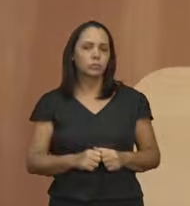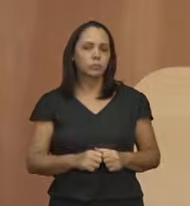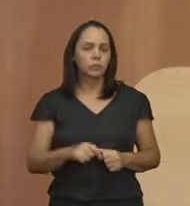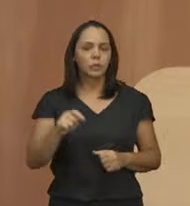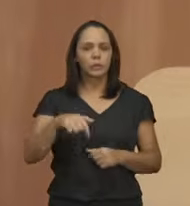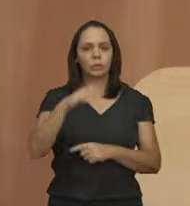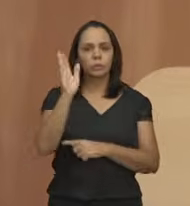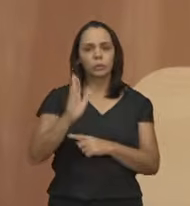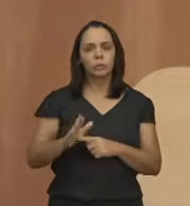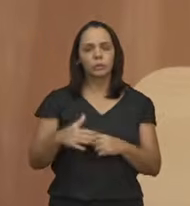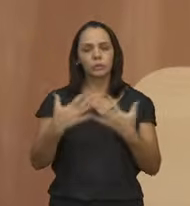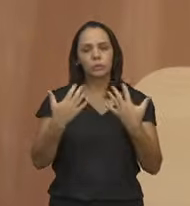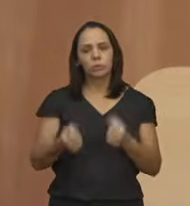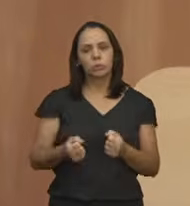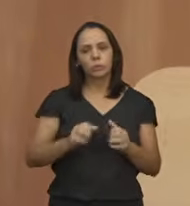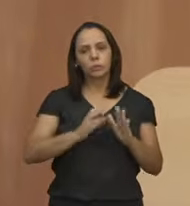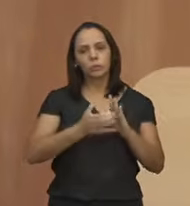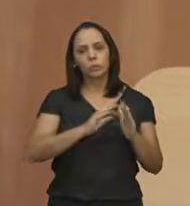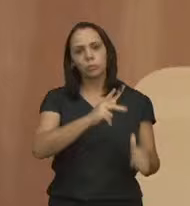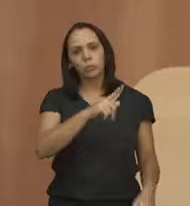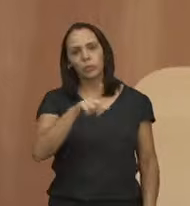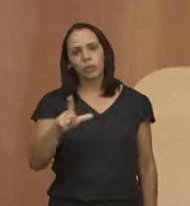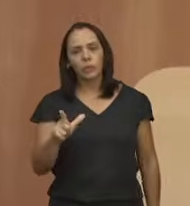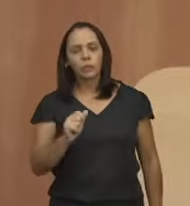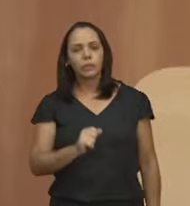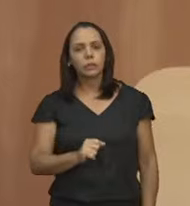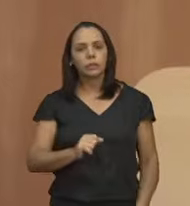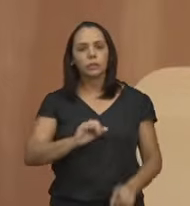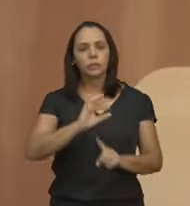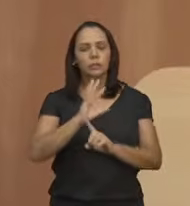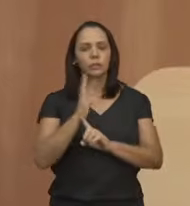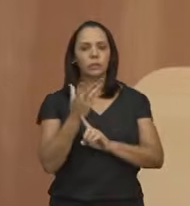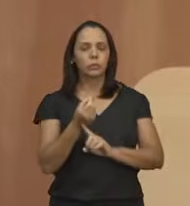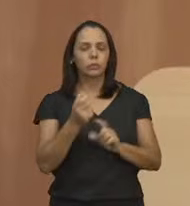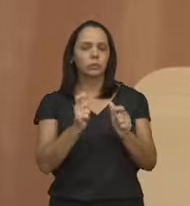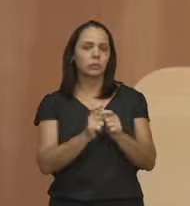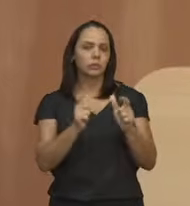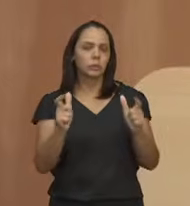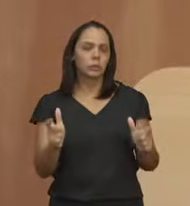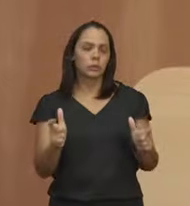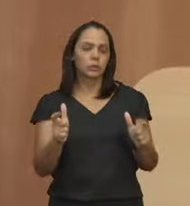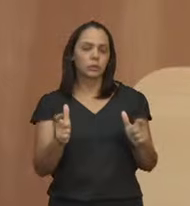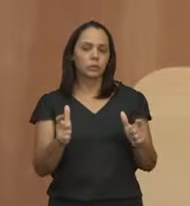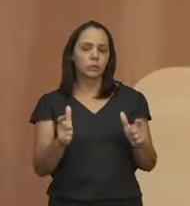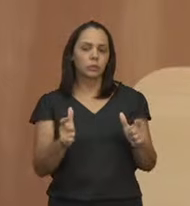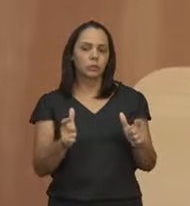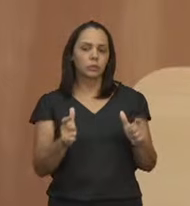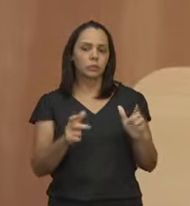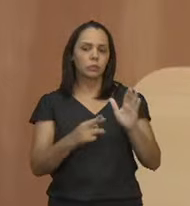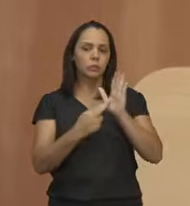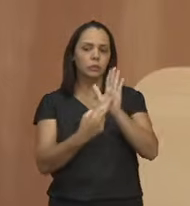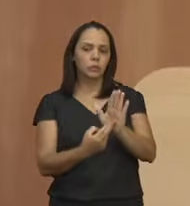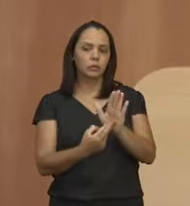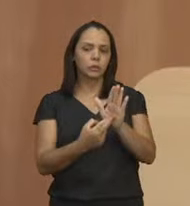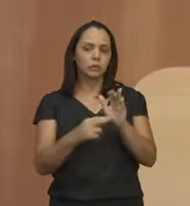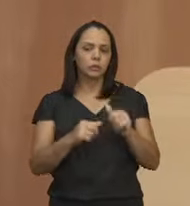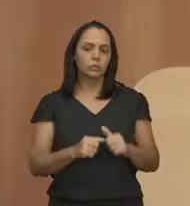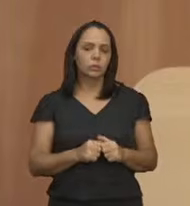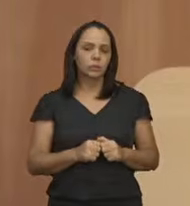capitaneada por partidos como o PL, que está sendo capitaneada por partidos como republicanos, que são maioria são bastante representativos, na realidade,